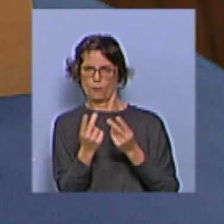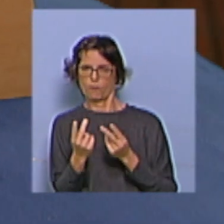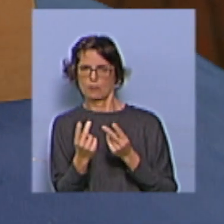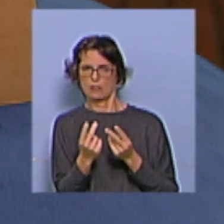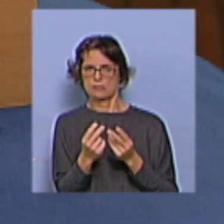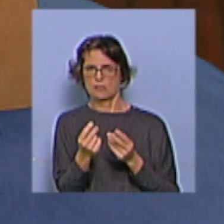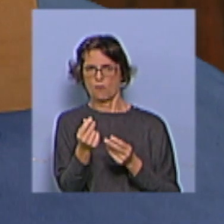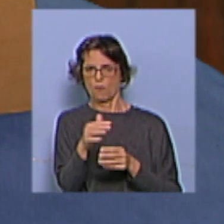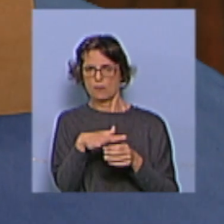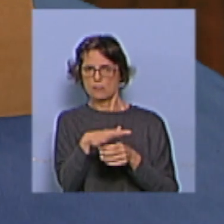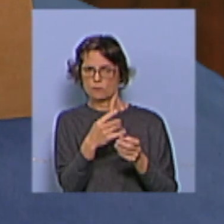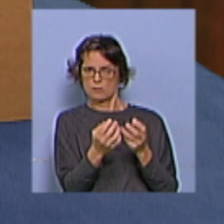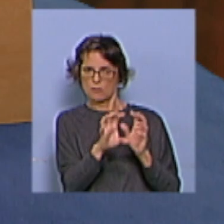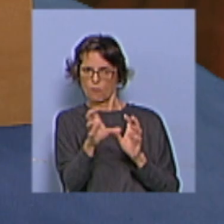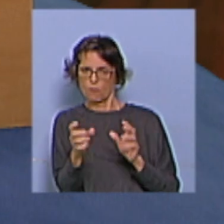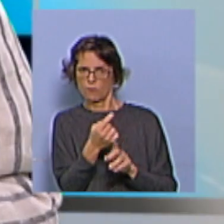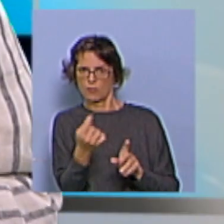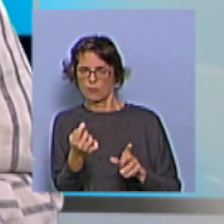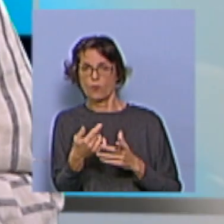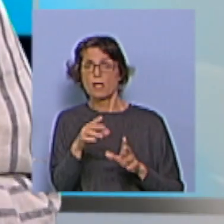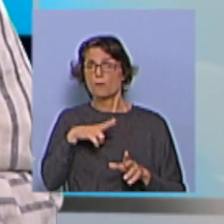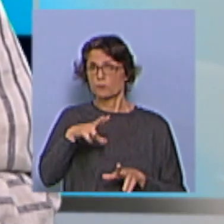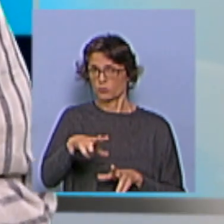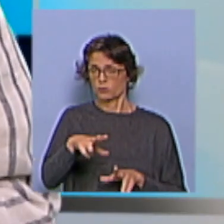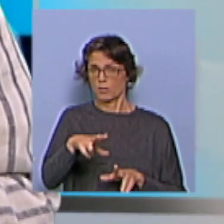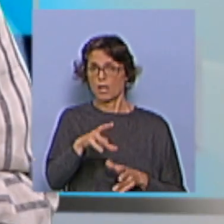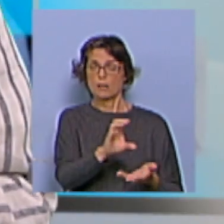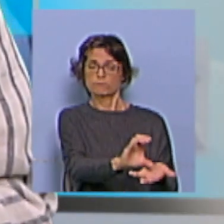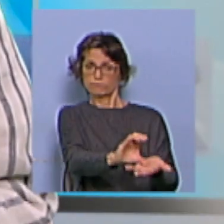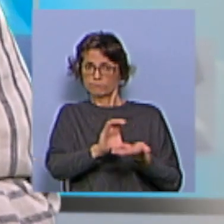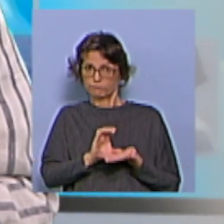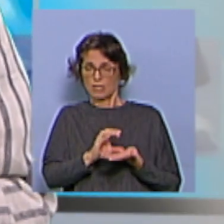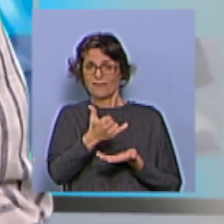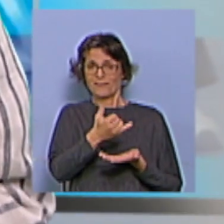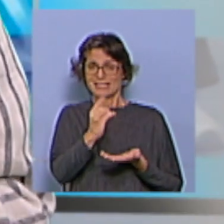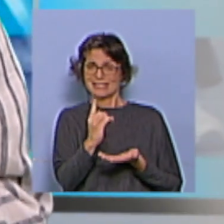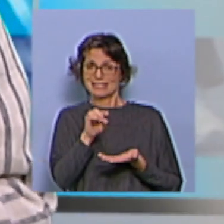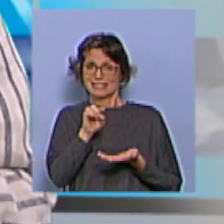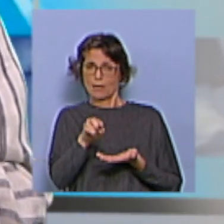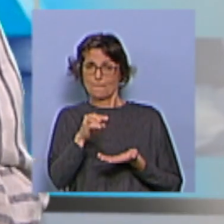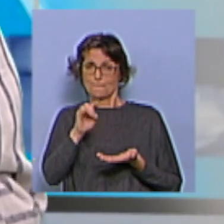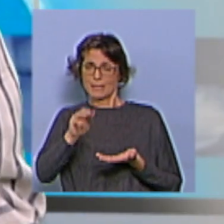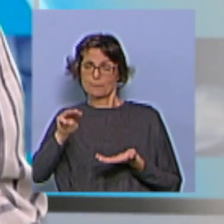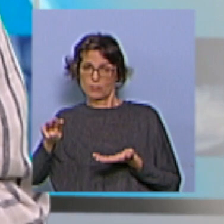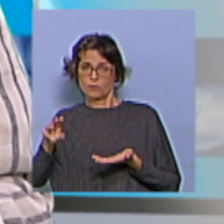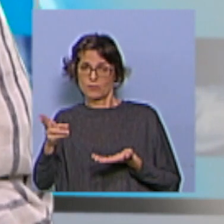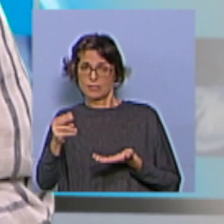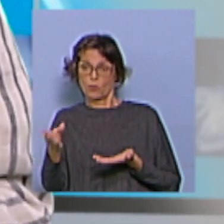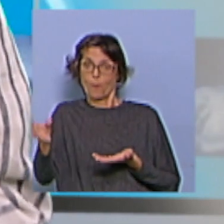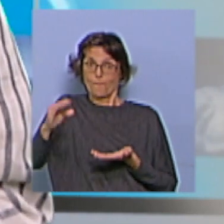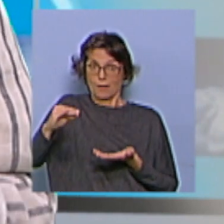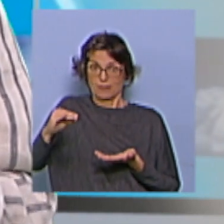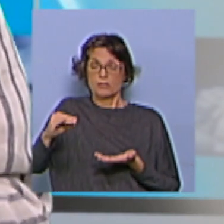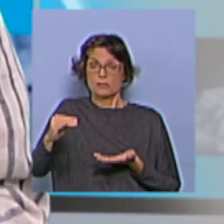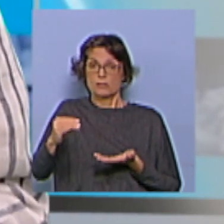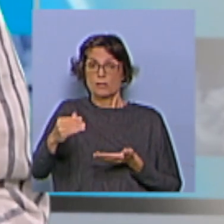facto, Portugal vai receber 26 mil milhões de euros adicionais para